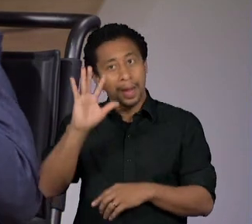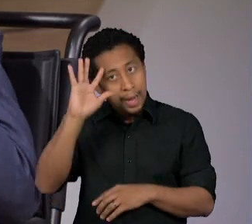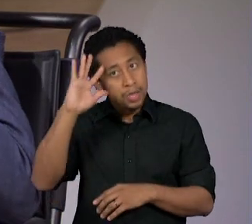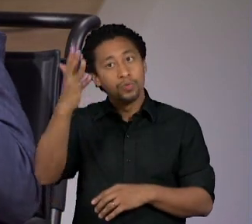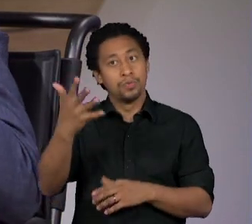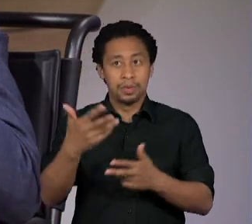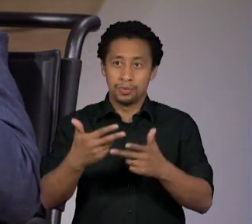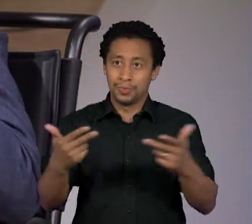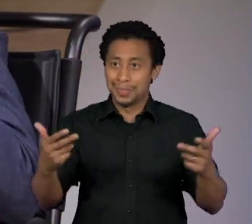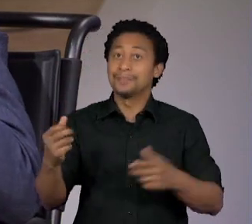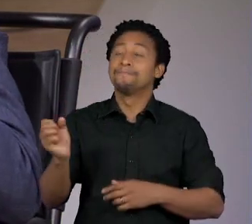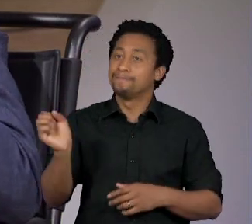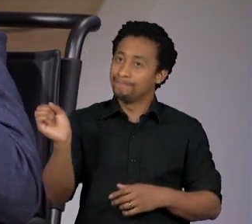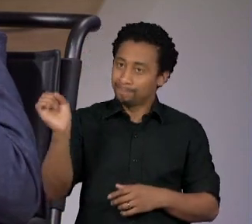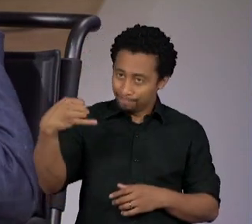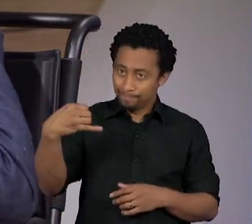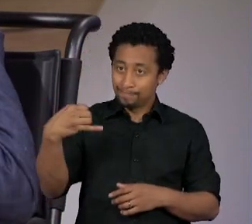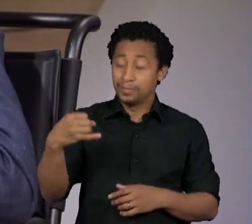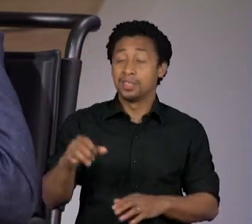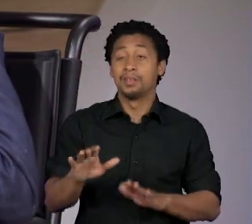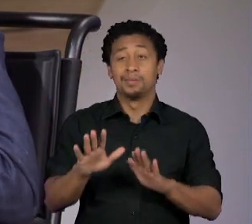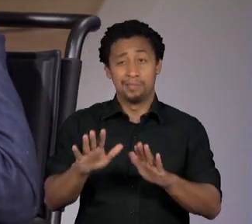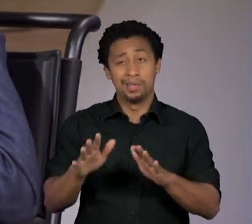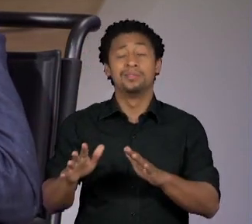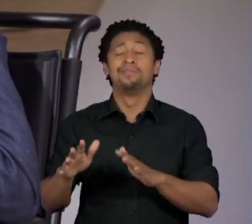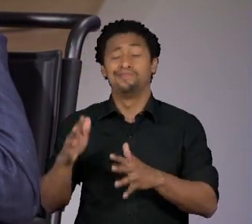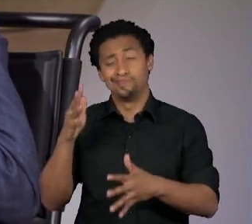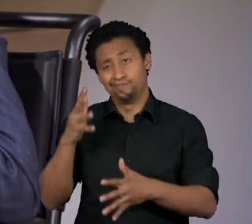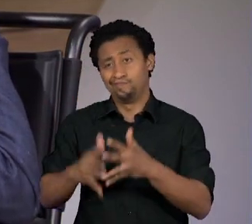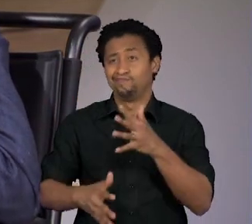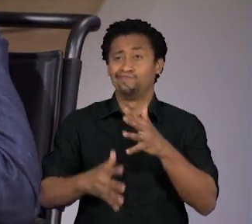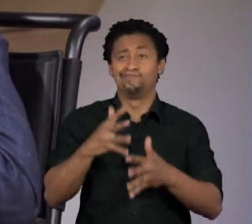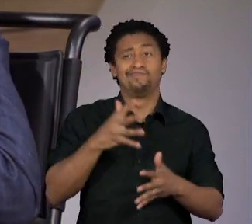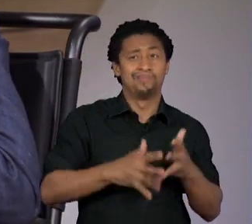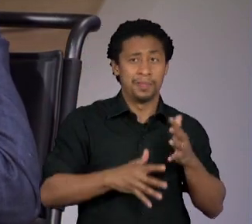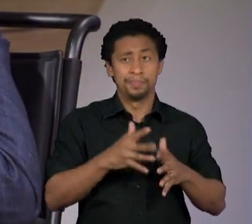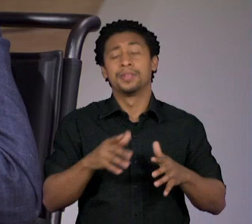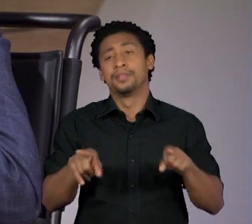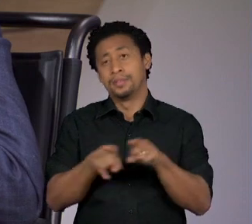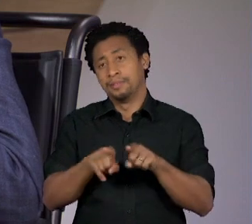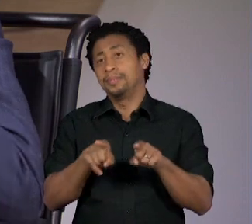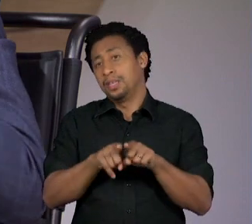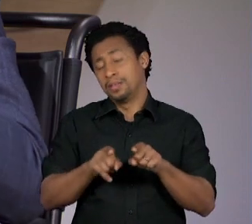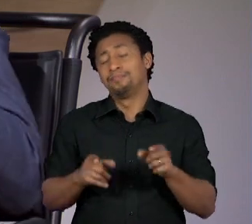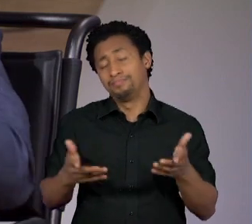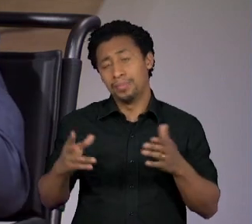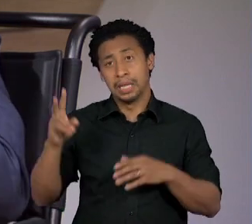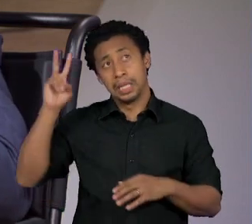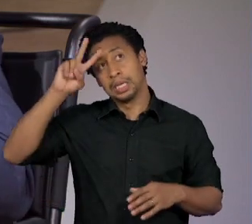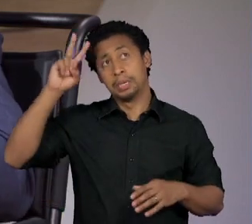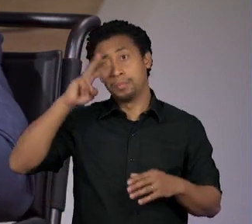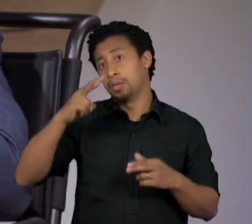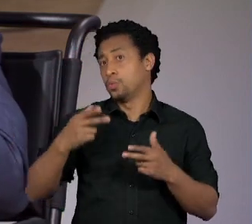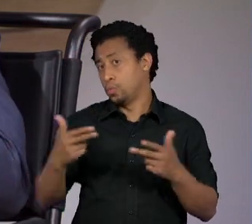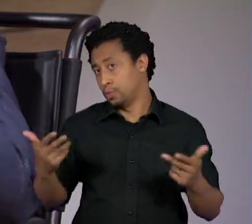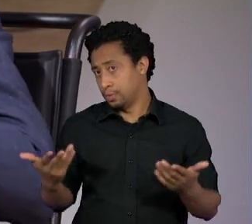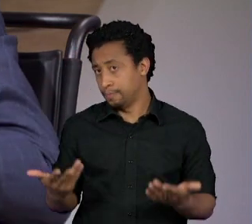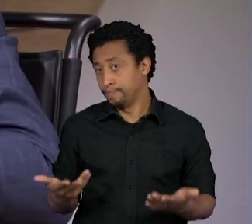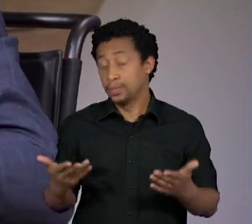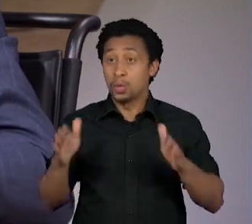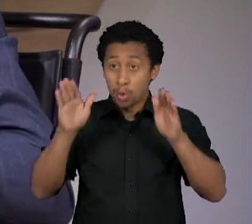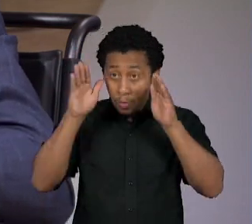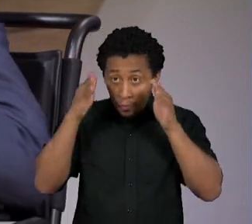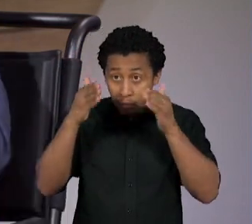problemas, mas ela também atrapalha nessa memorização, entendeu? E tanto desde o foco